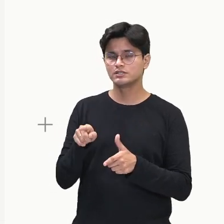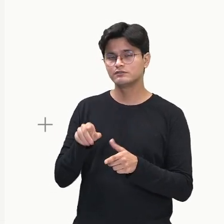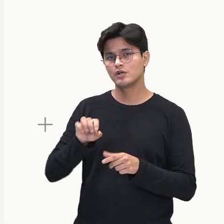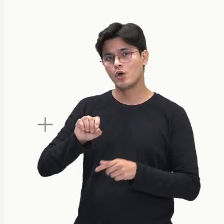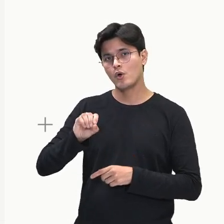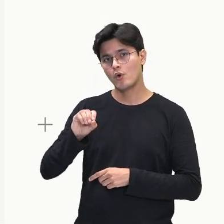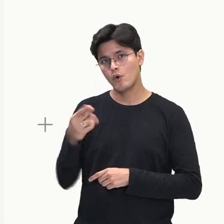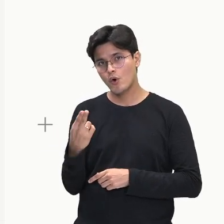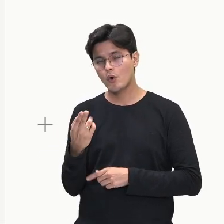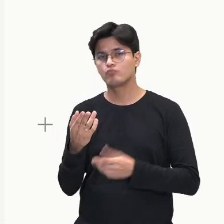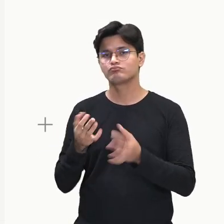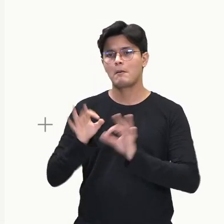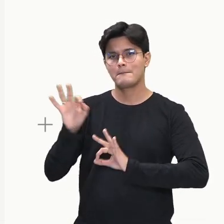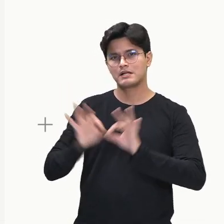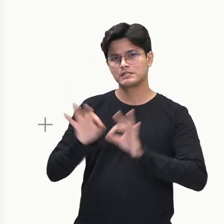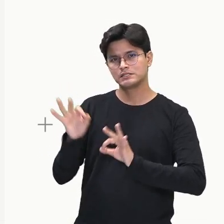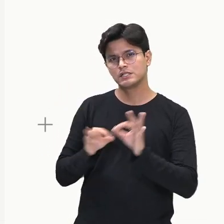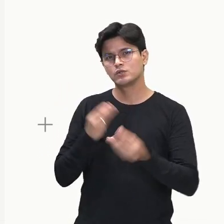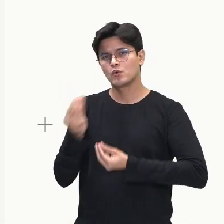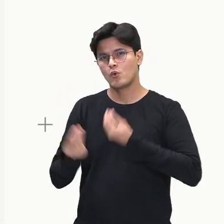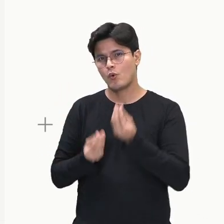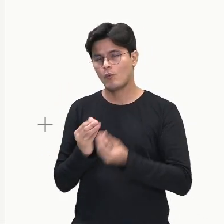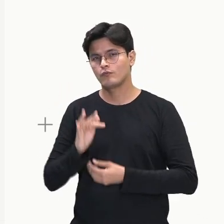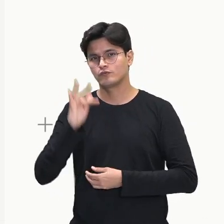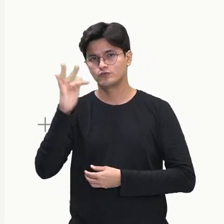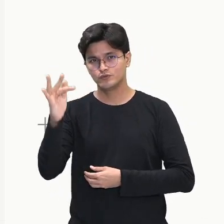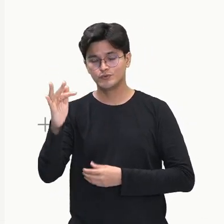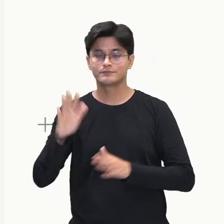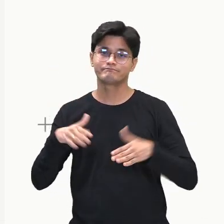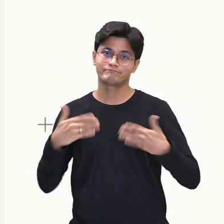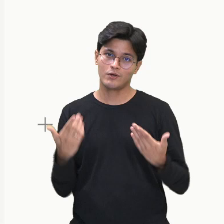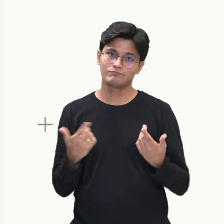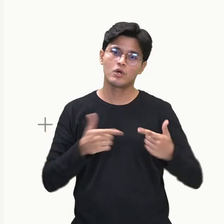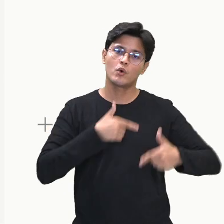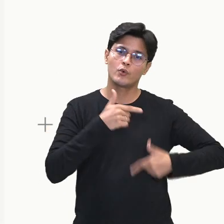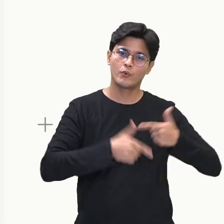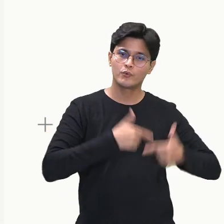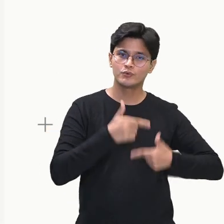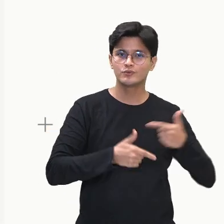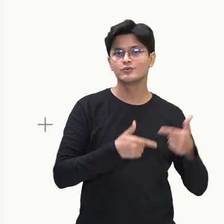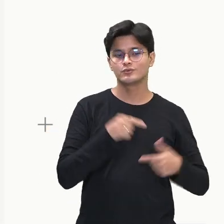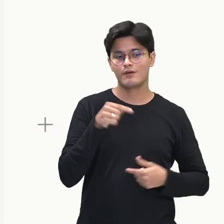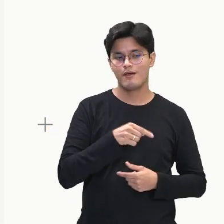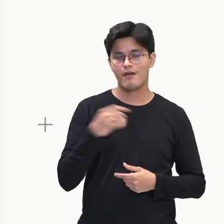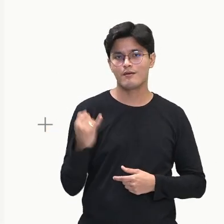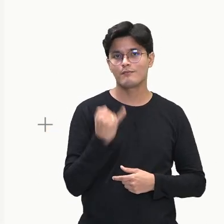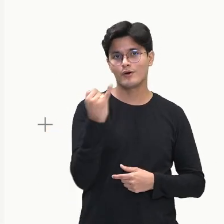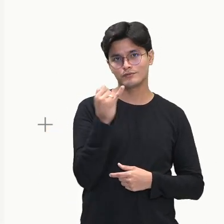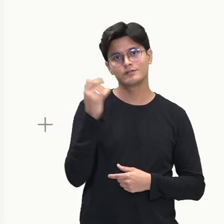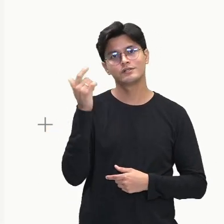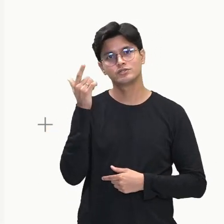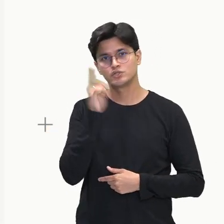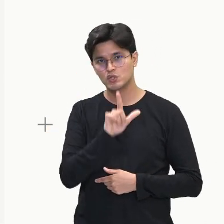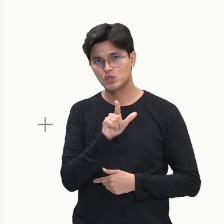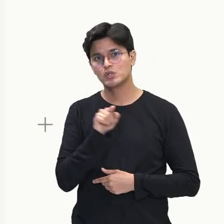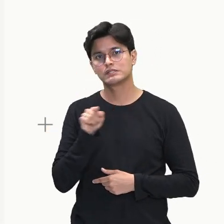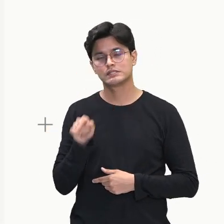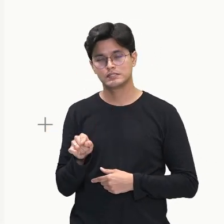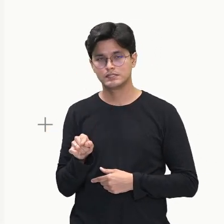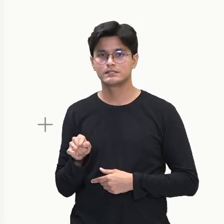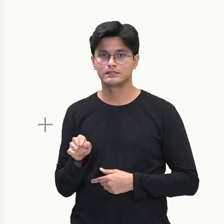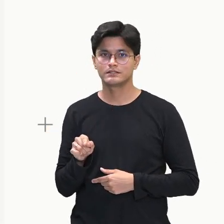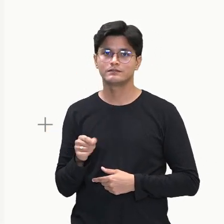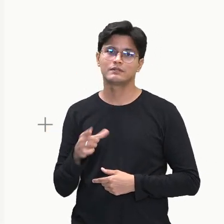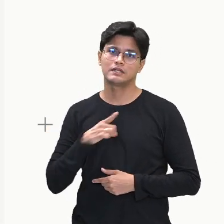seu futuro. Digamos que o emprego seja a condição básica para que a gente tenha o mínimo de renda para que a